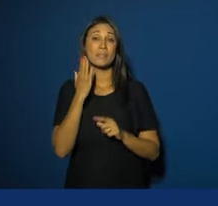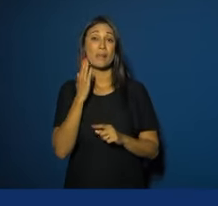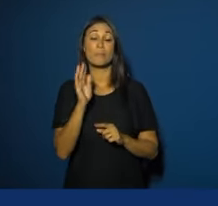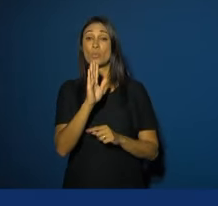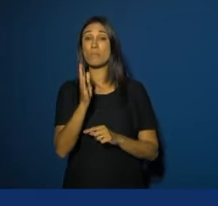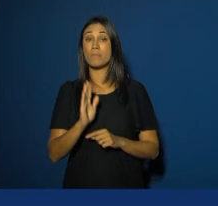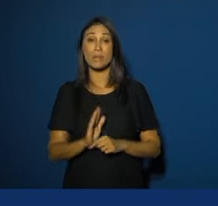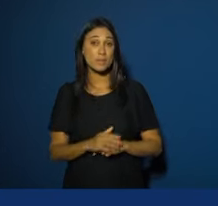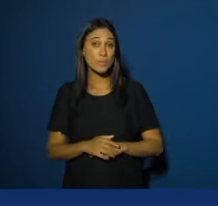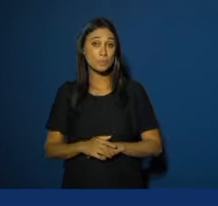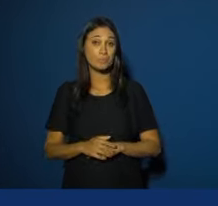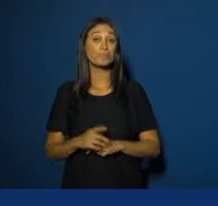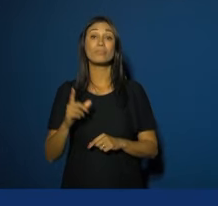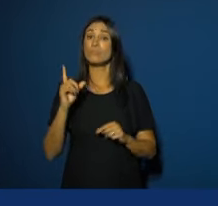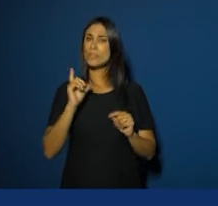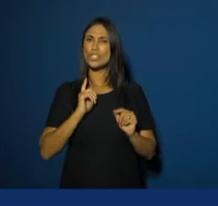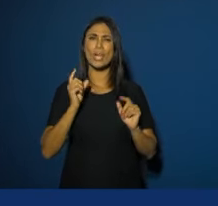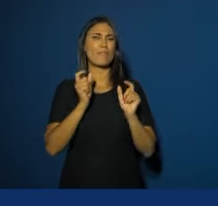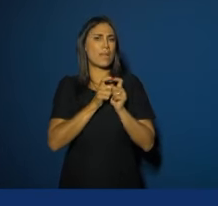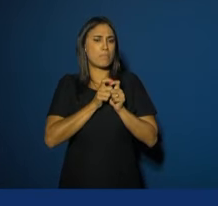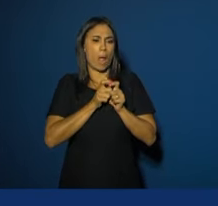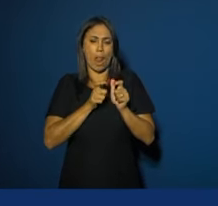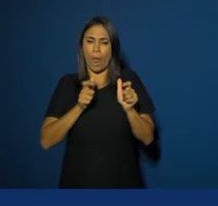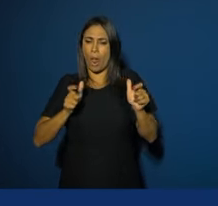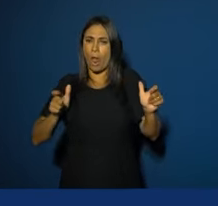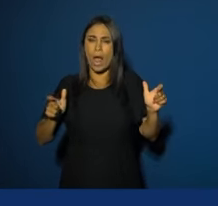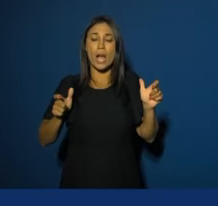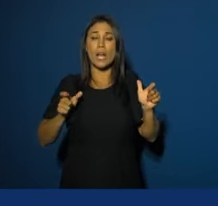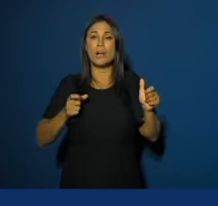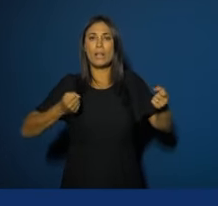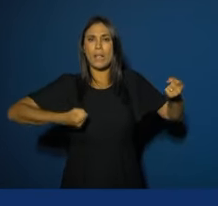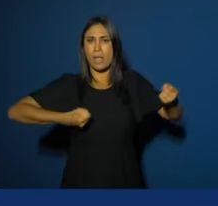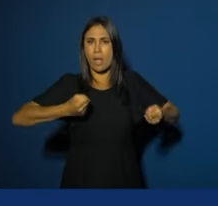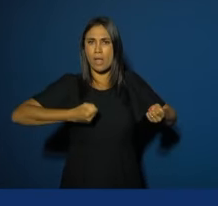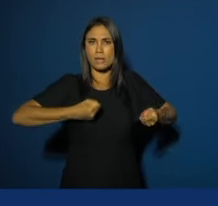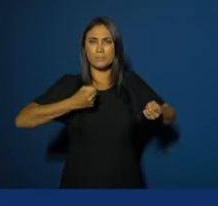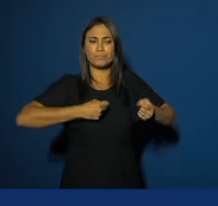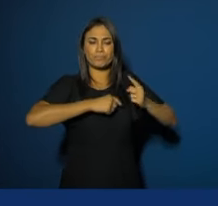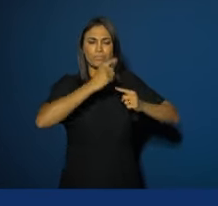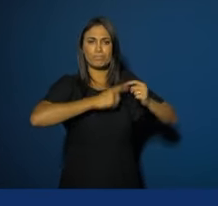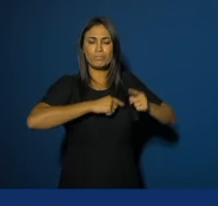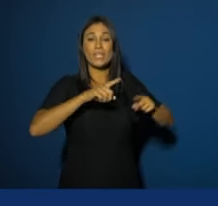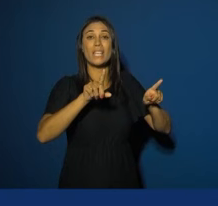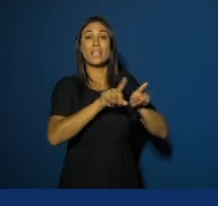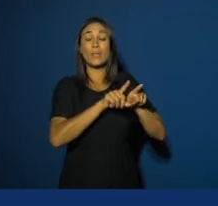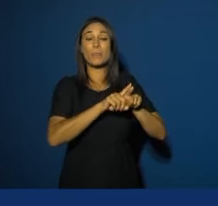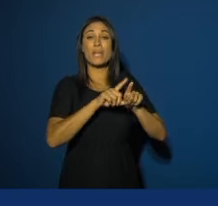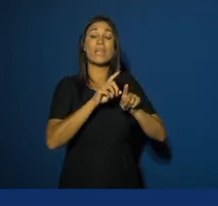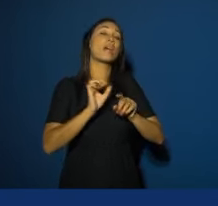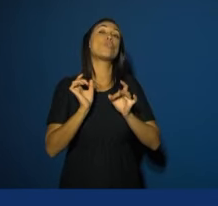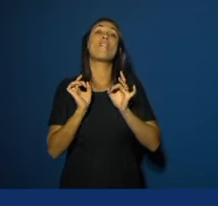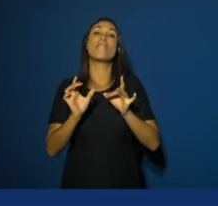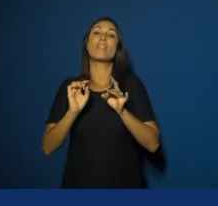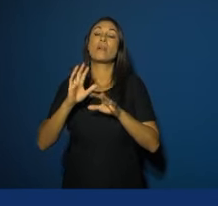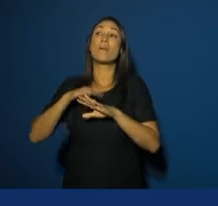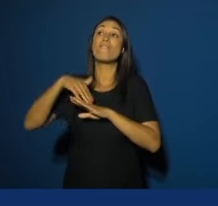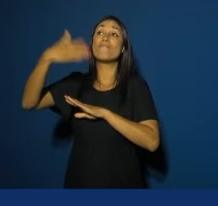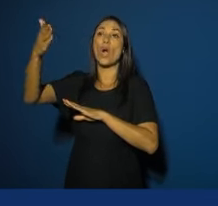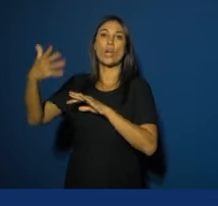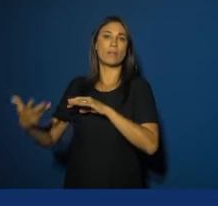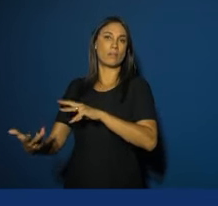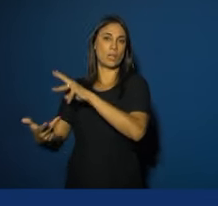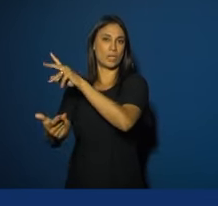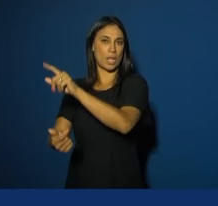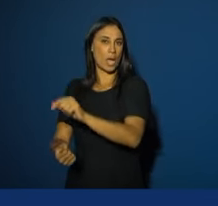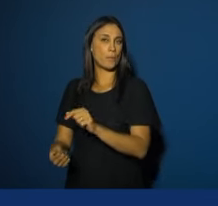Brasil eh vem crescendo em volume de carga vem ampliando o seu protagonismo internacional Como como